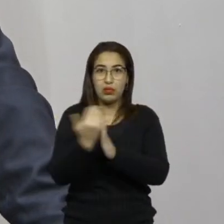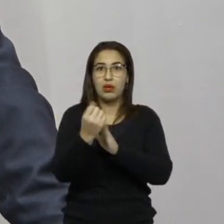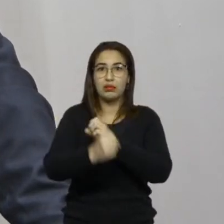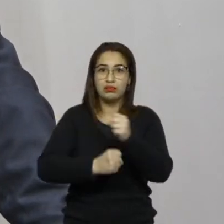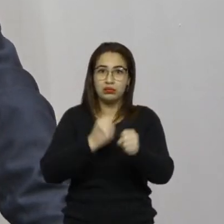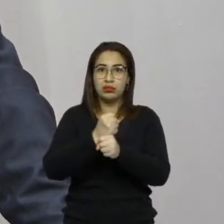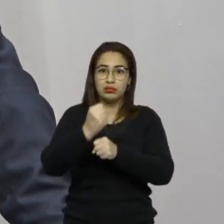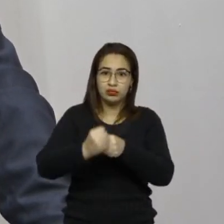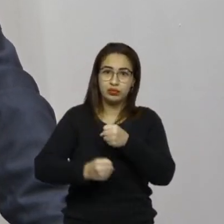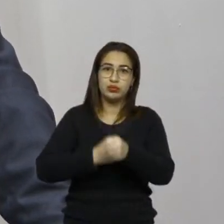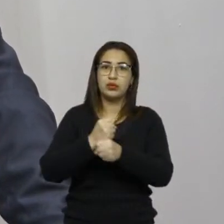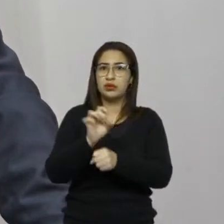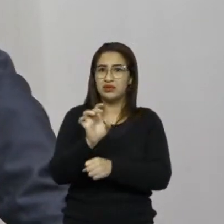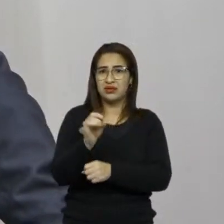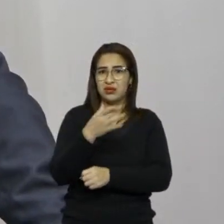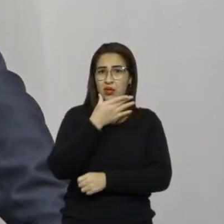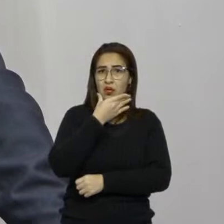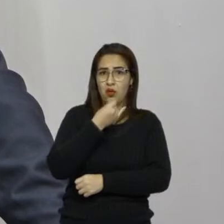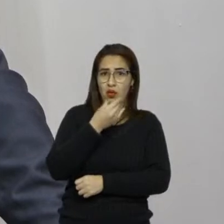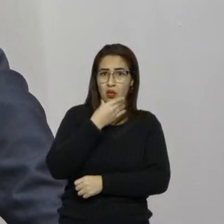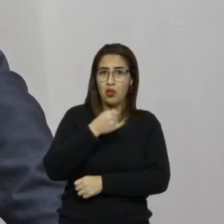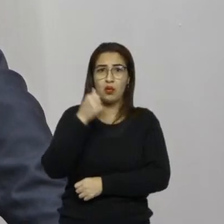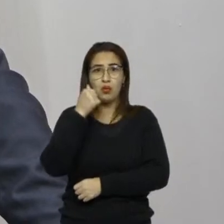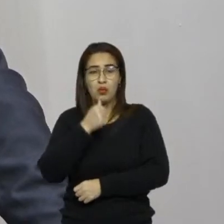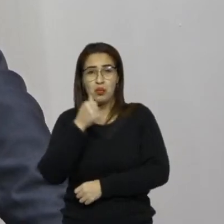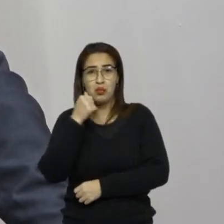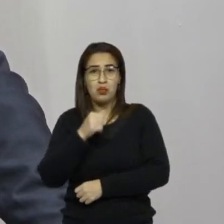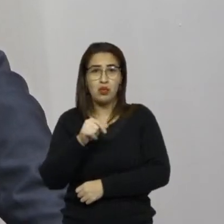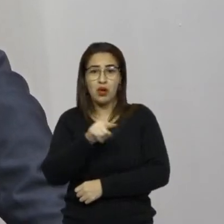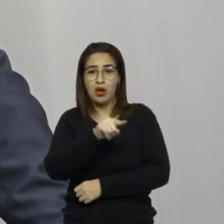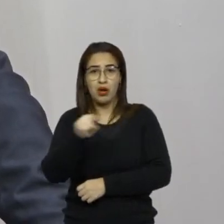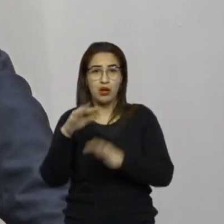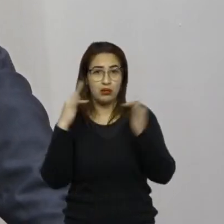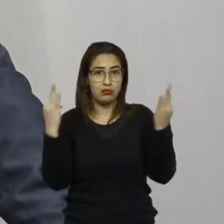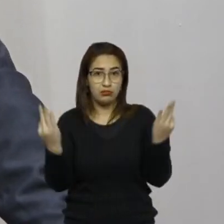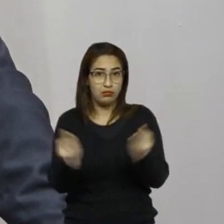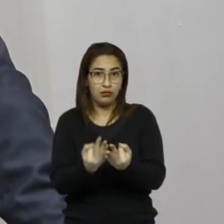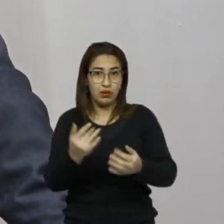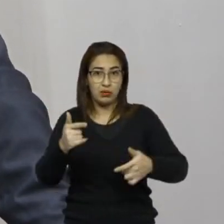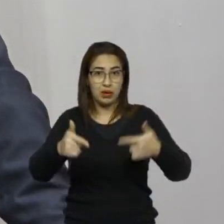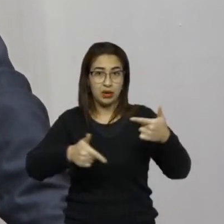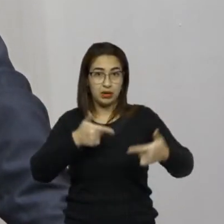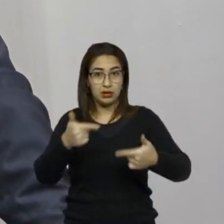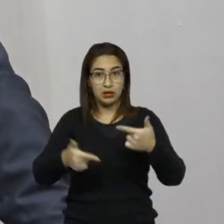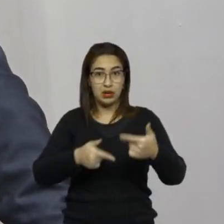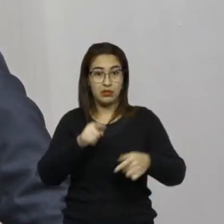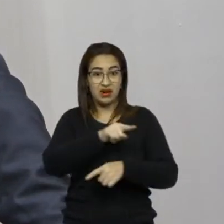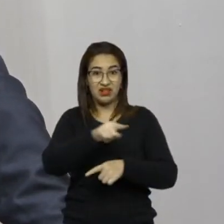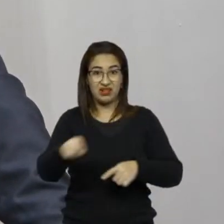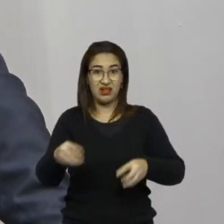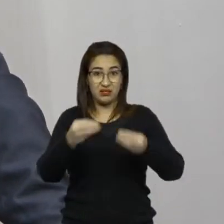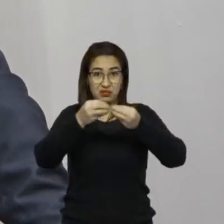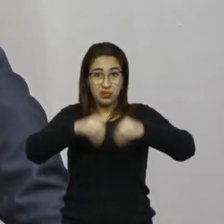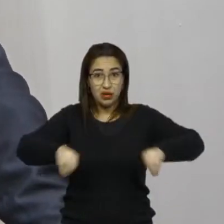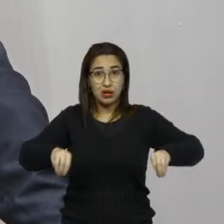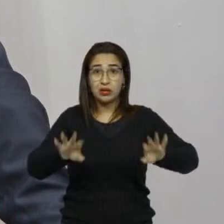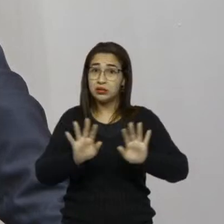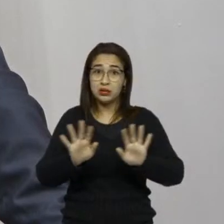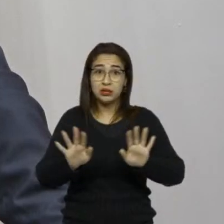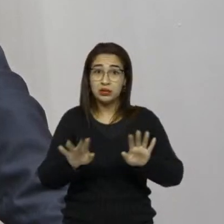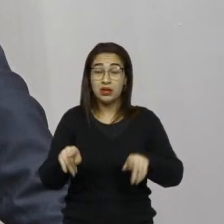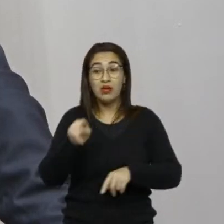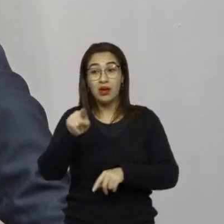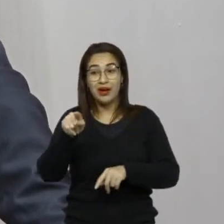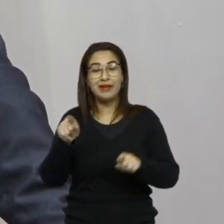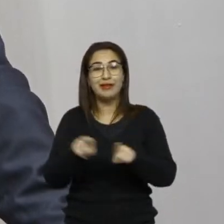o homem, a mulher, a família que está no campo que são diretamente atingidos, mas são aqueles que são